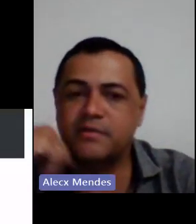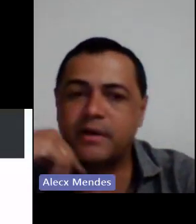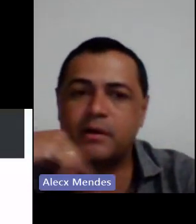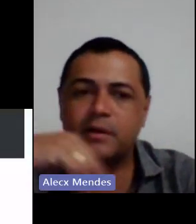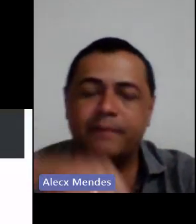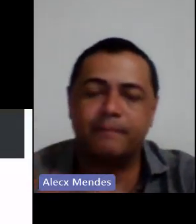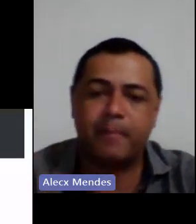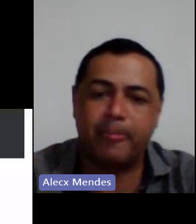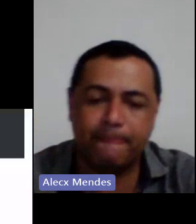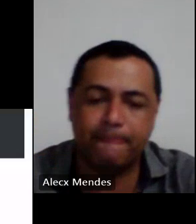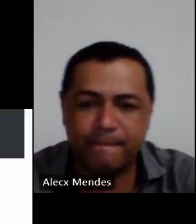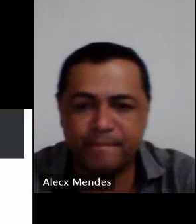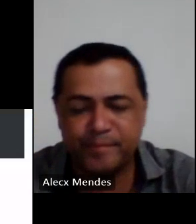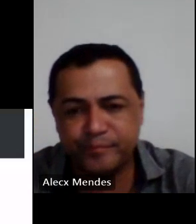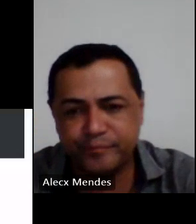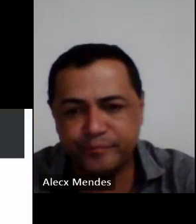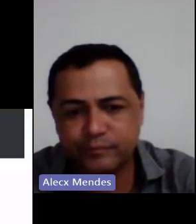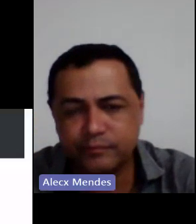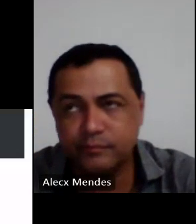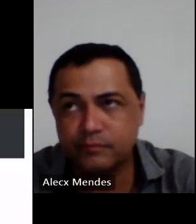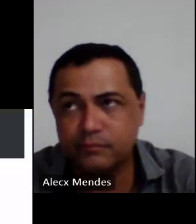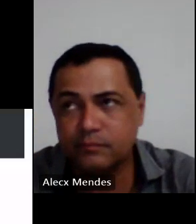Só um minutinho que vai rodar.